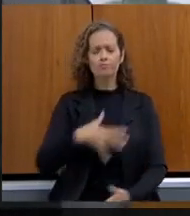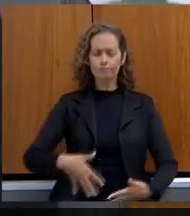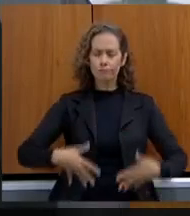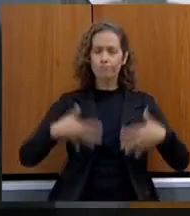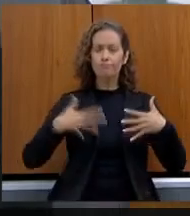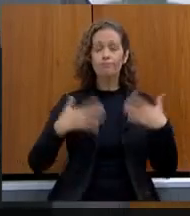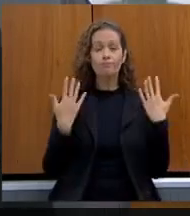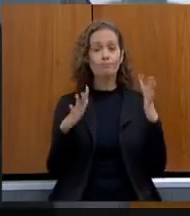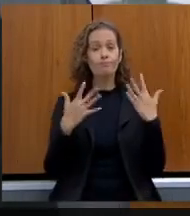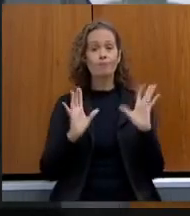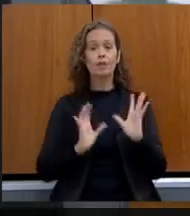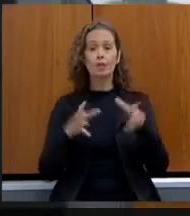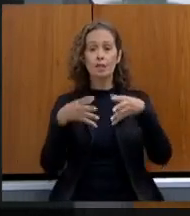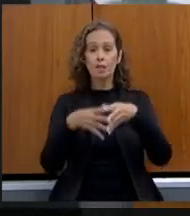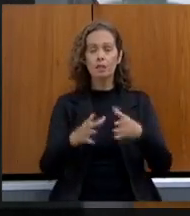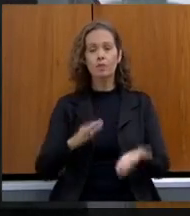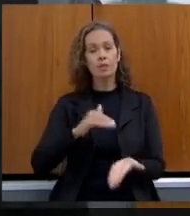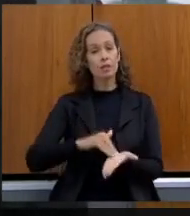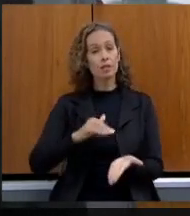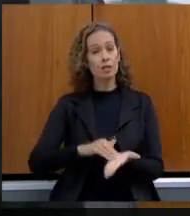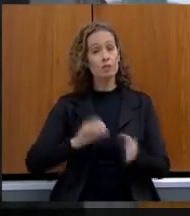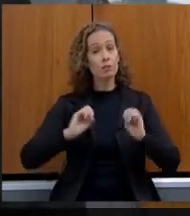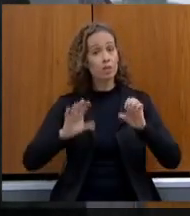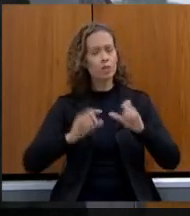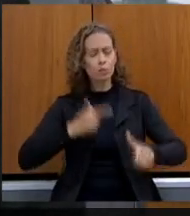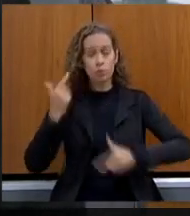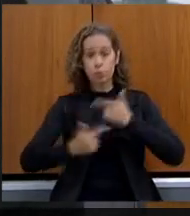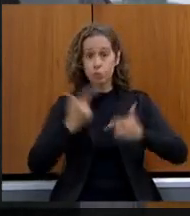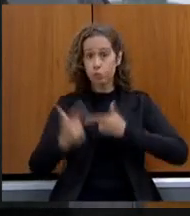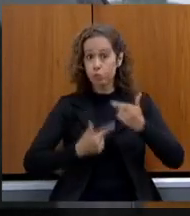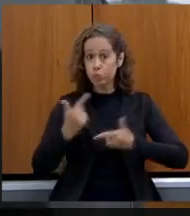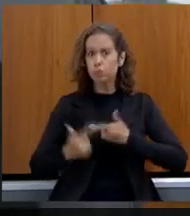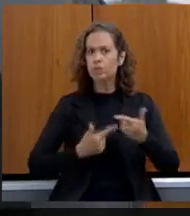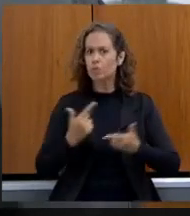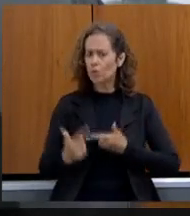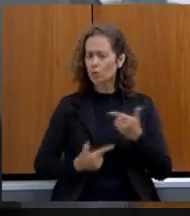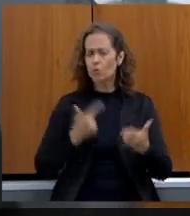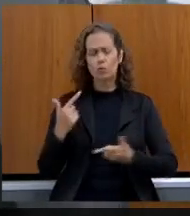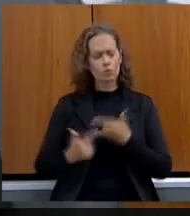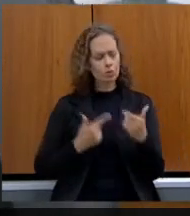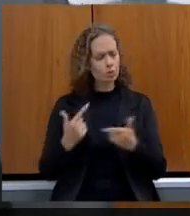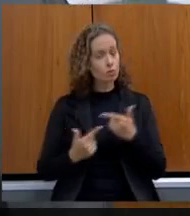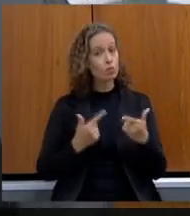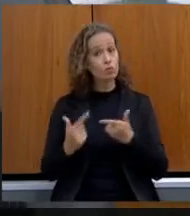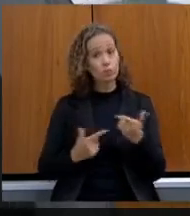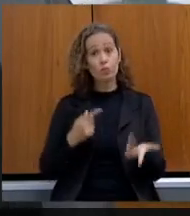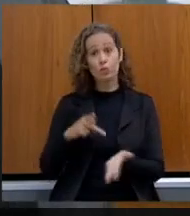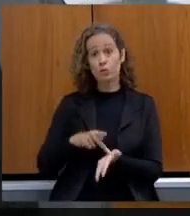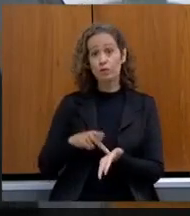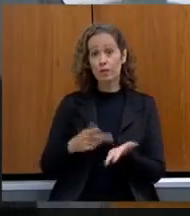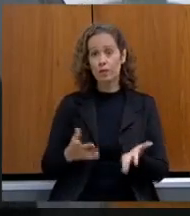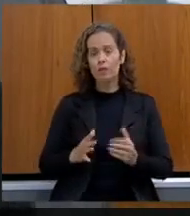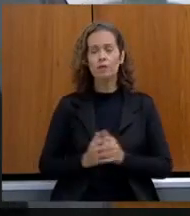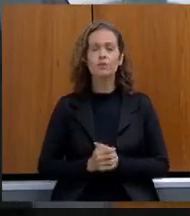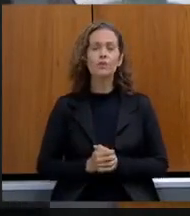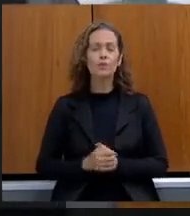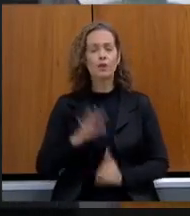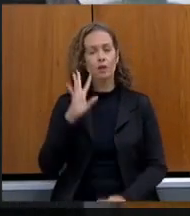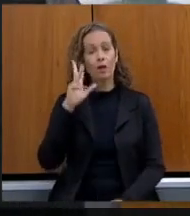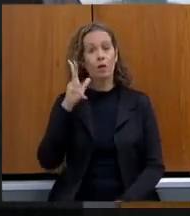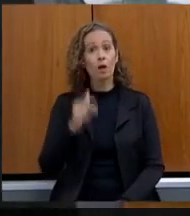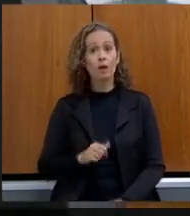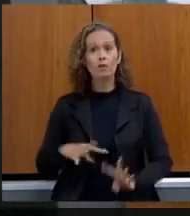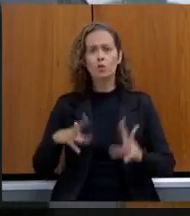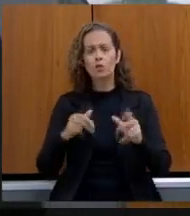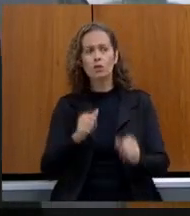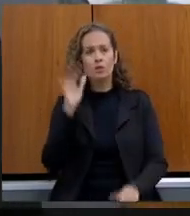muito a equipe da secretaria de educação que trabalha muito aí você sabe né trabalha muito mesmo então todos eu acho que